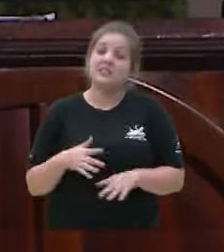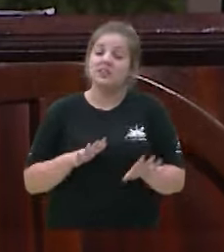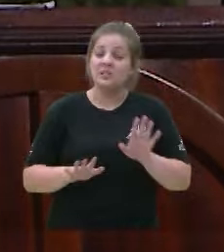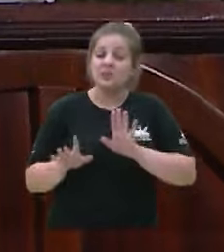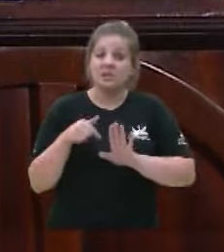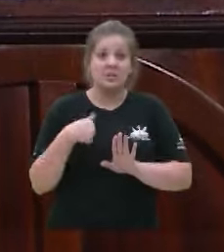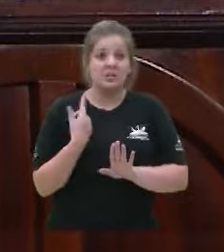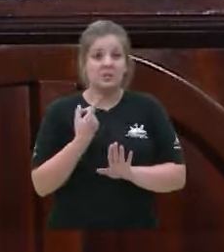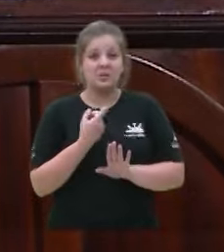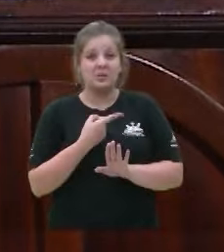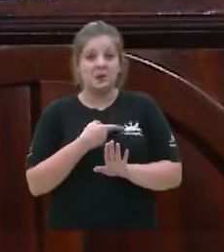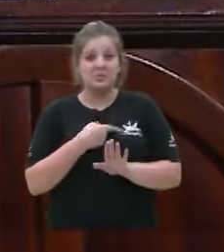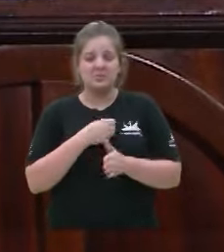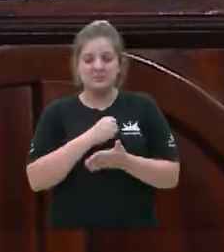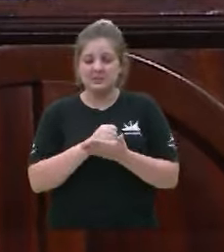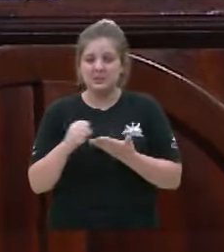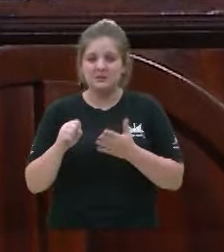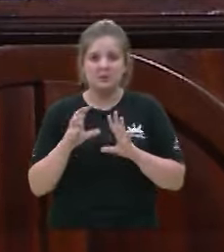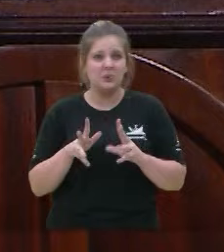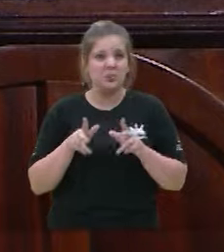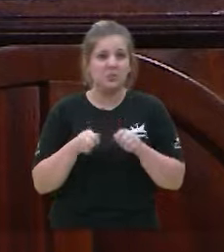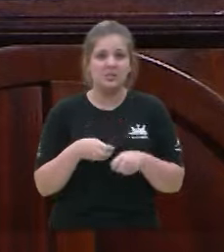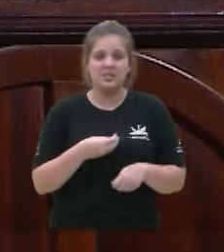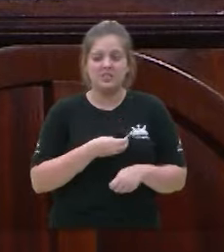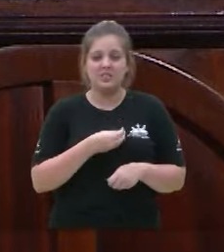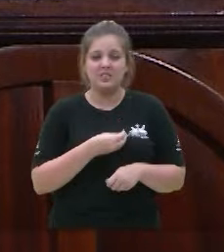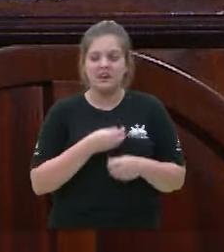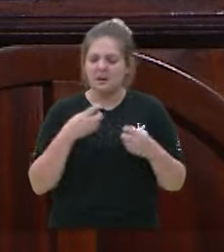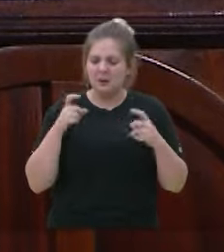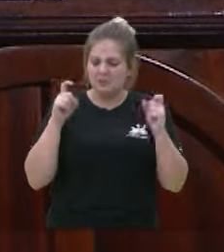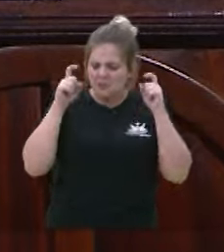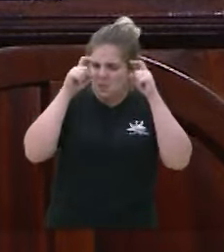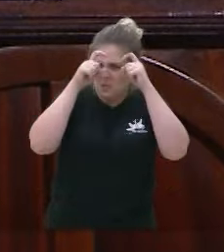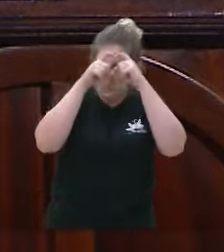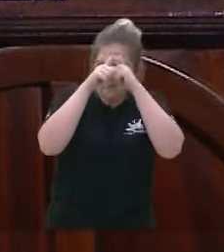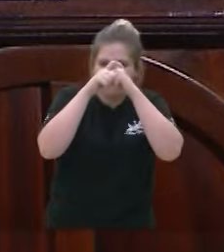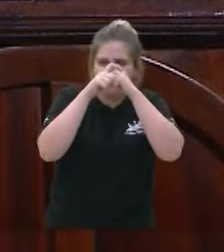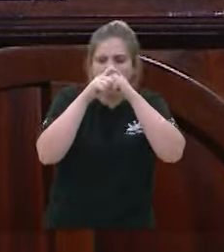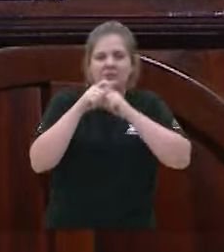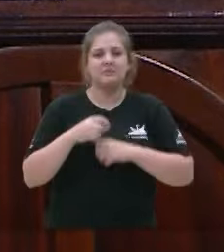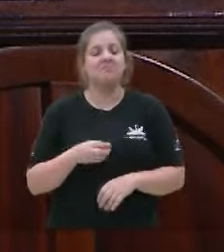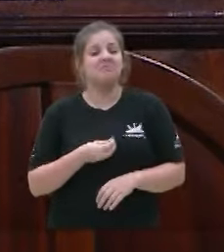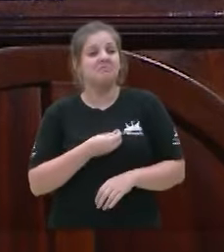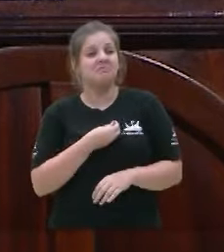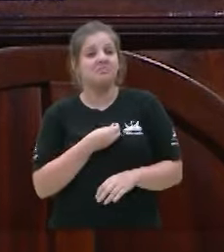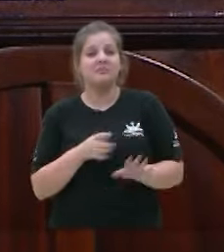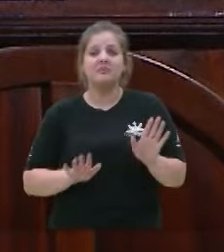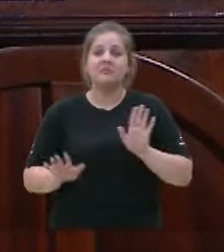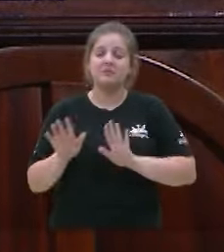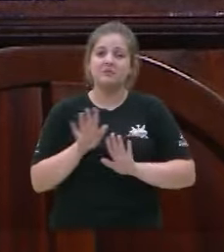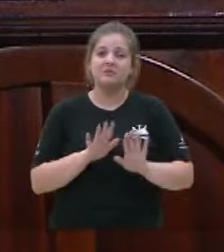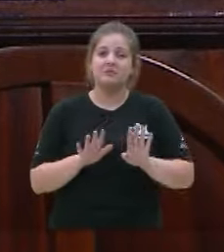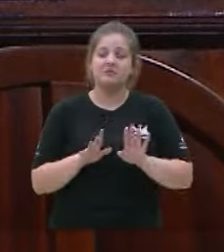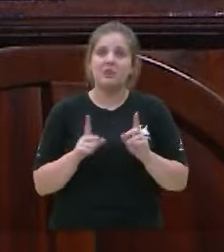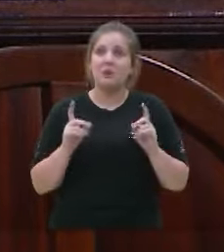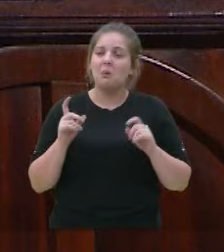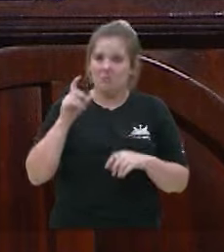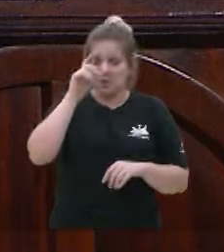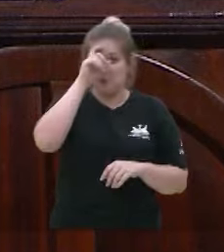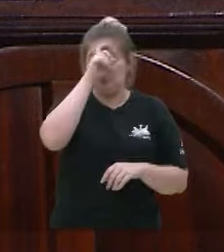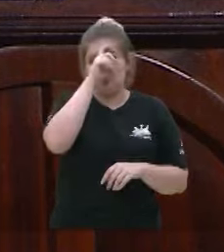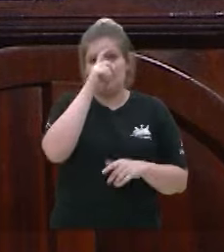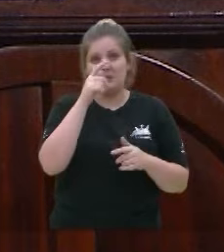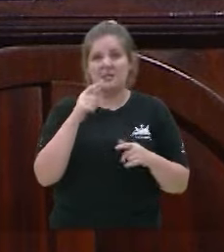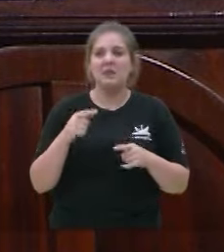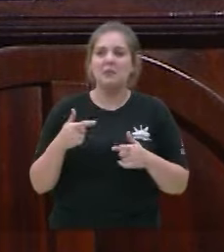passamos a vida inteira nos preocupamos estamos às vezes com certos problemas